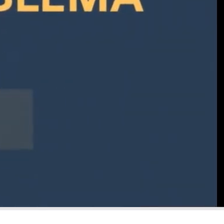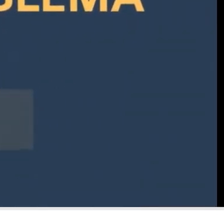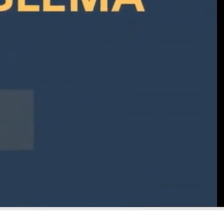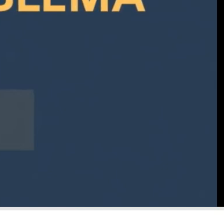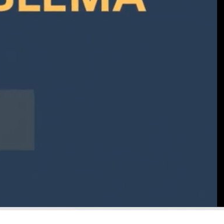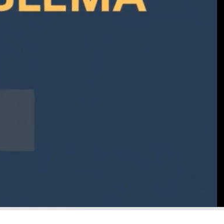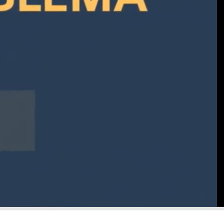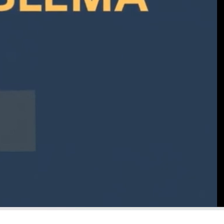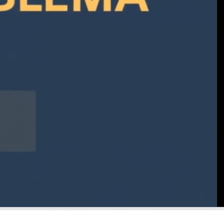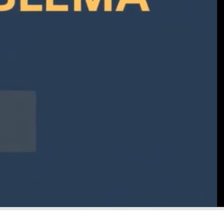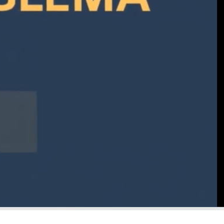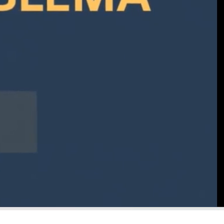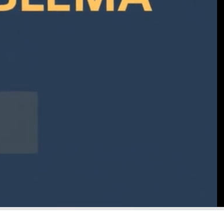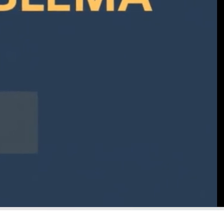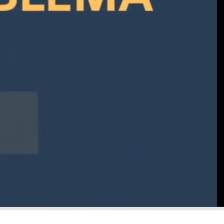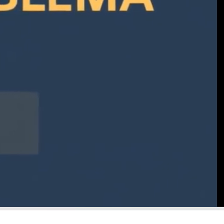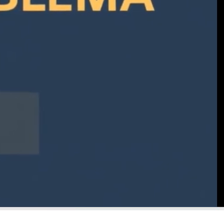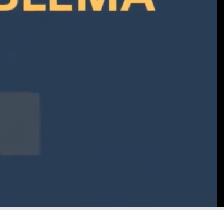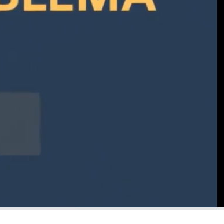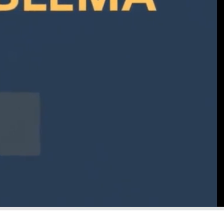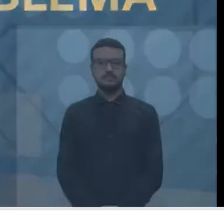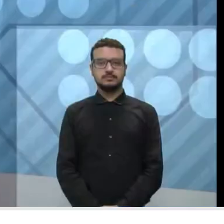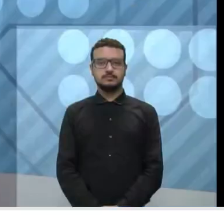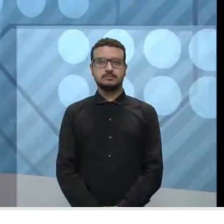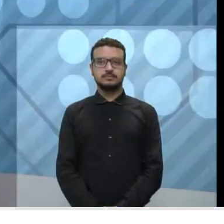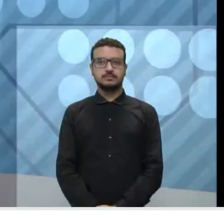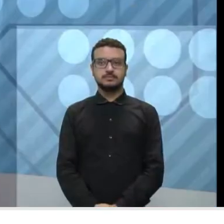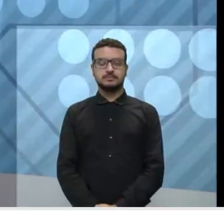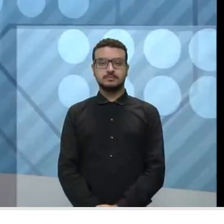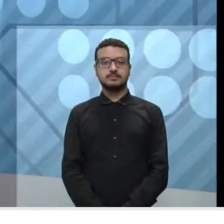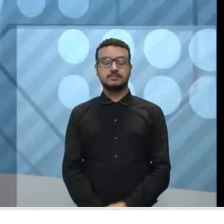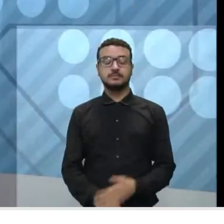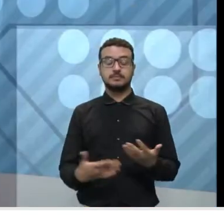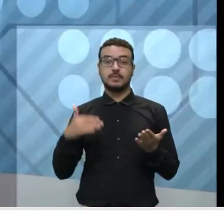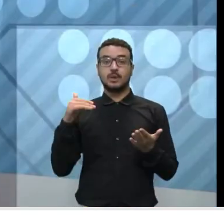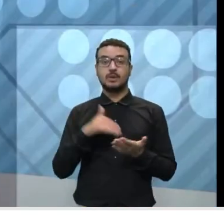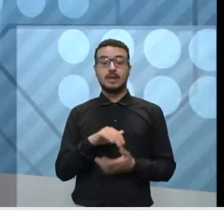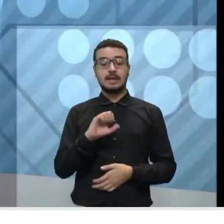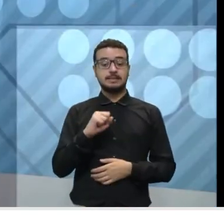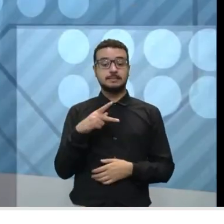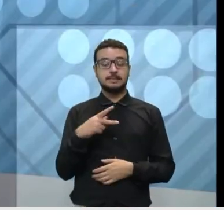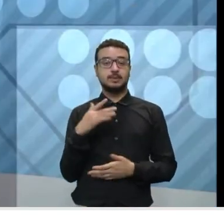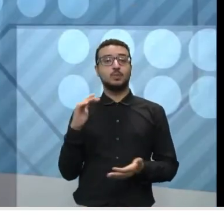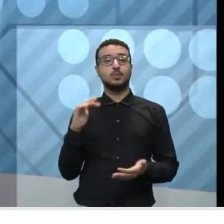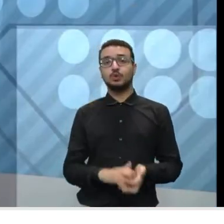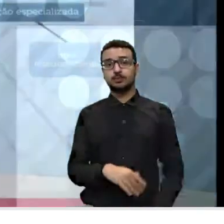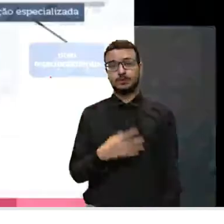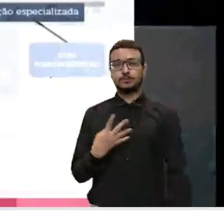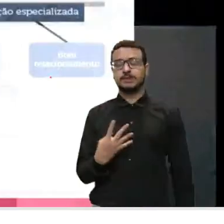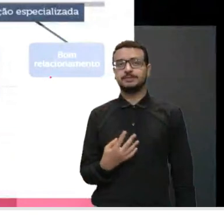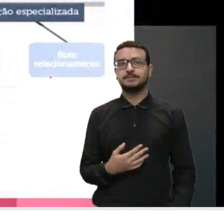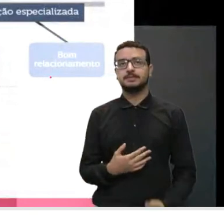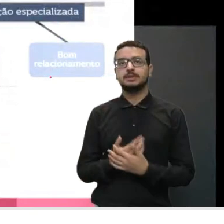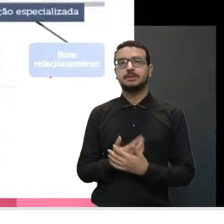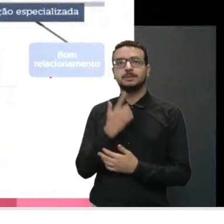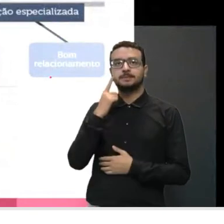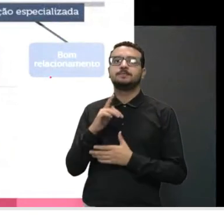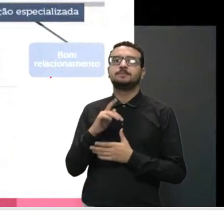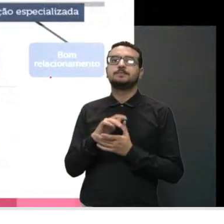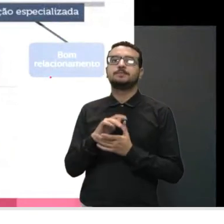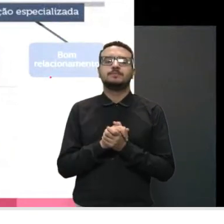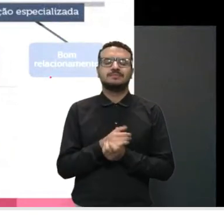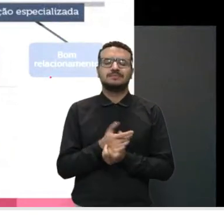Qual que é a última situação problema? Lá no quadro nós temos o seguinte: a mãe de João Pedro, ela é acionada pela escola regular